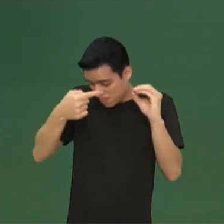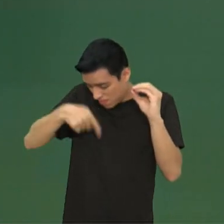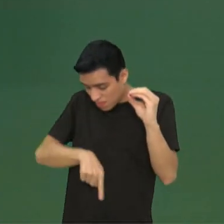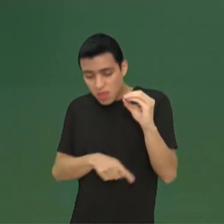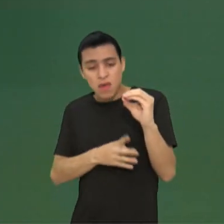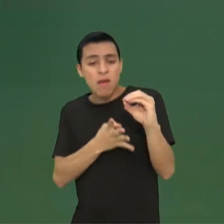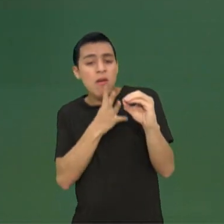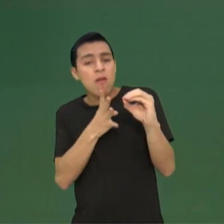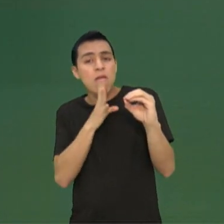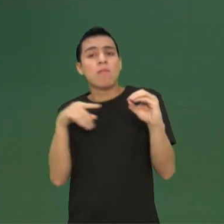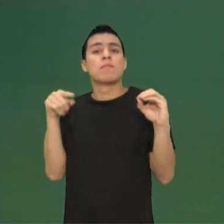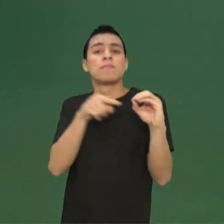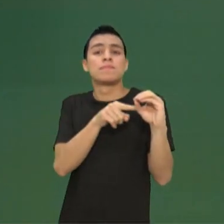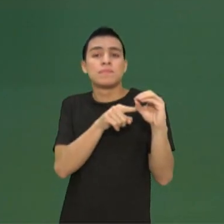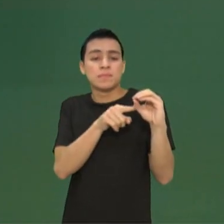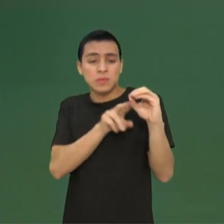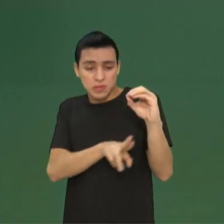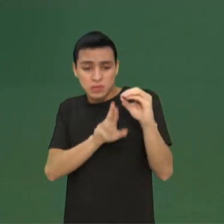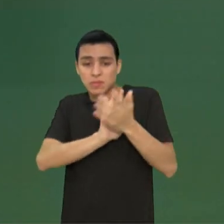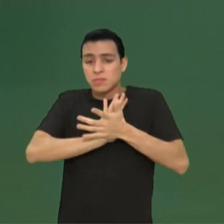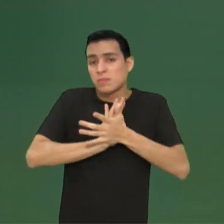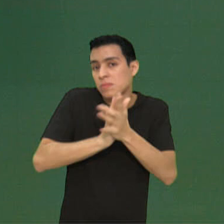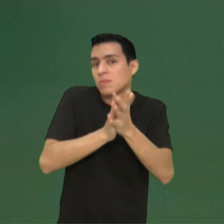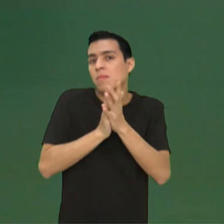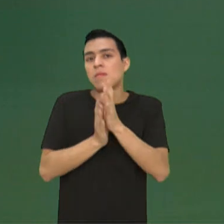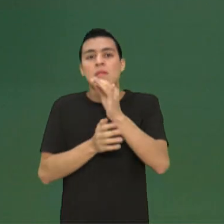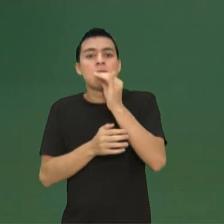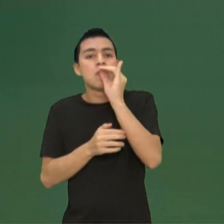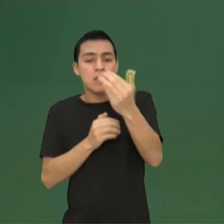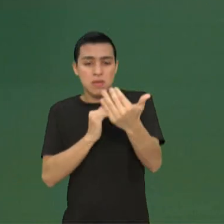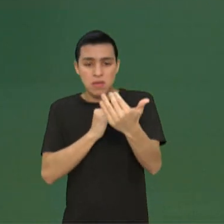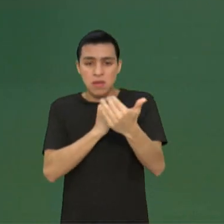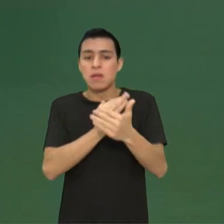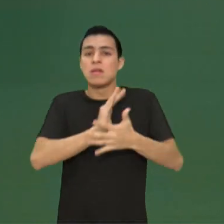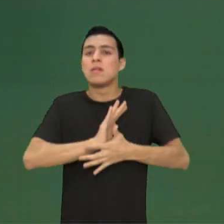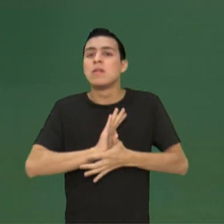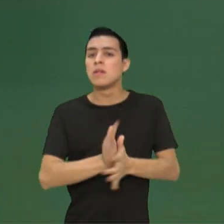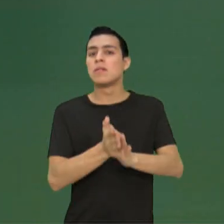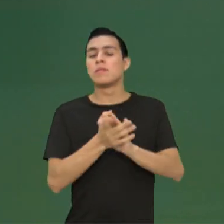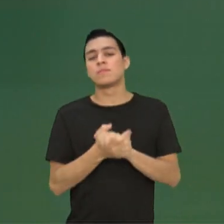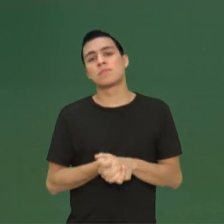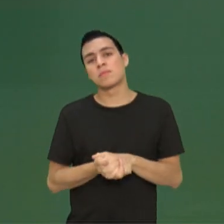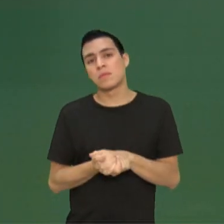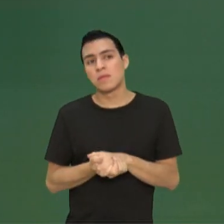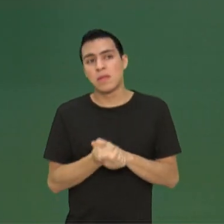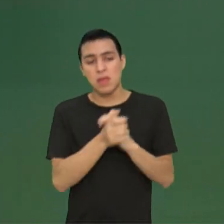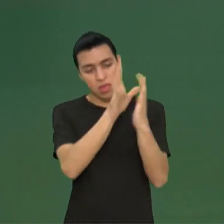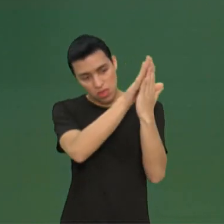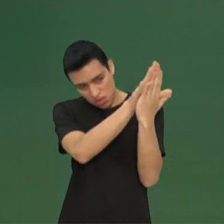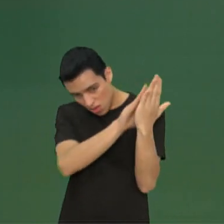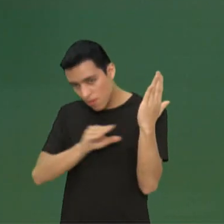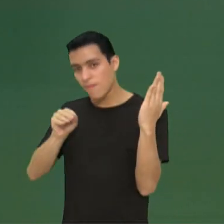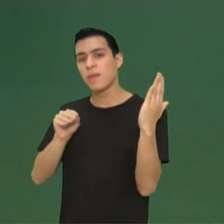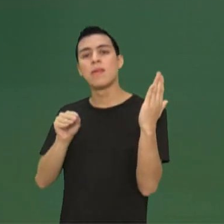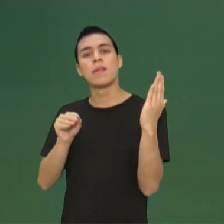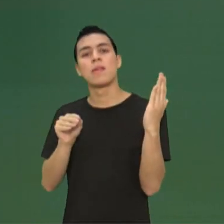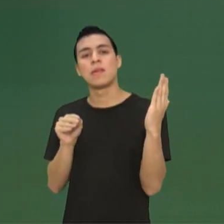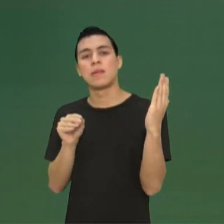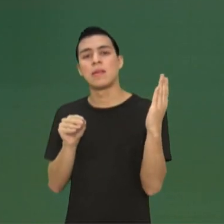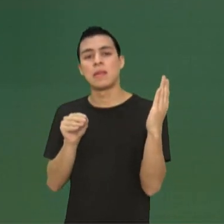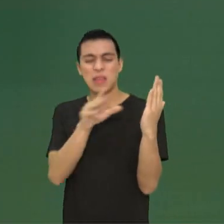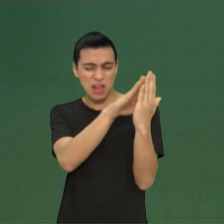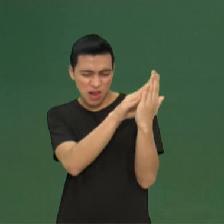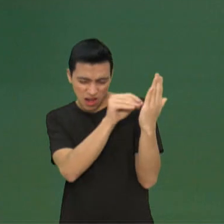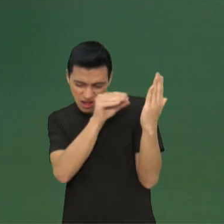defesa reconheceria e usaria como anticorpo, usaria como sinal para destruir coronavírus. Copio essa substância.